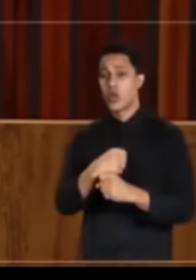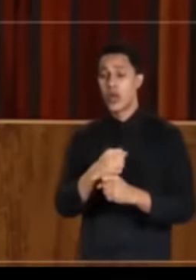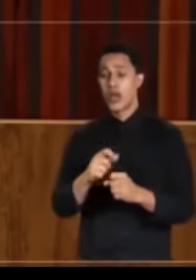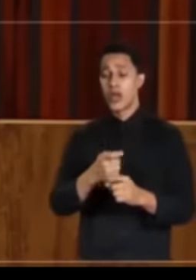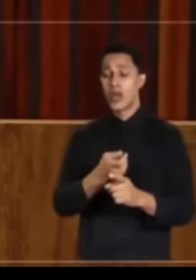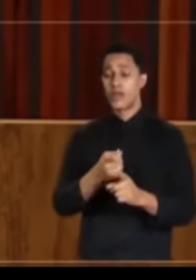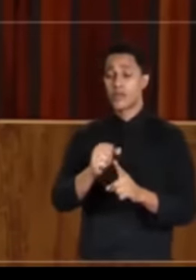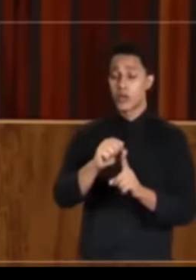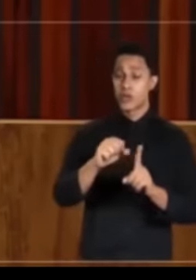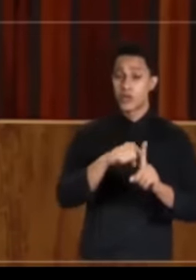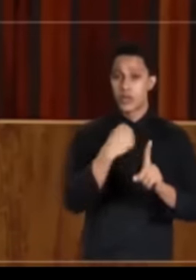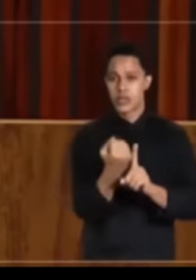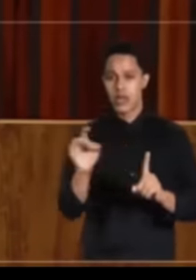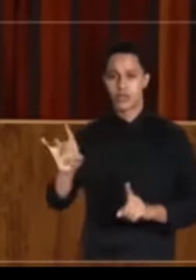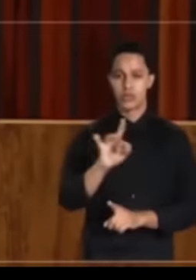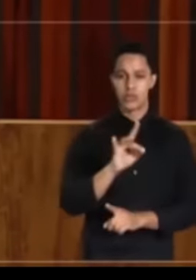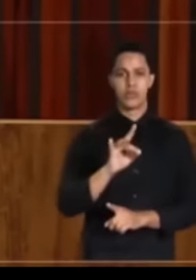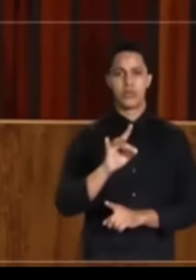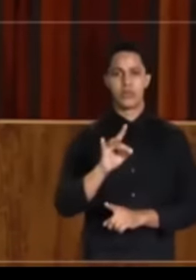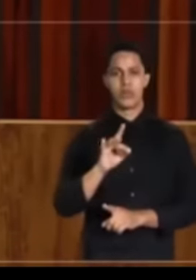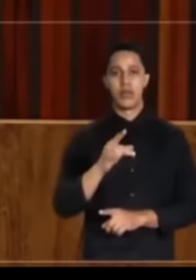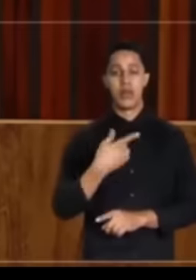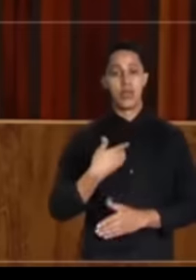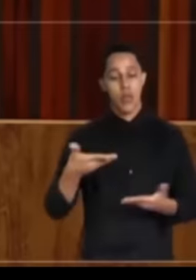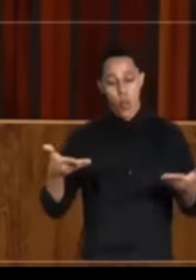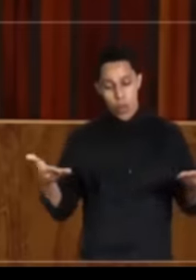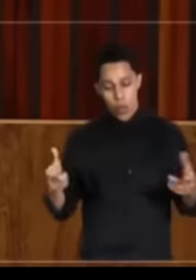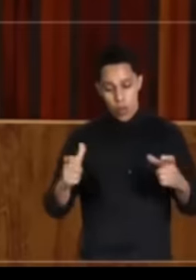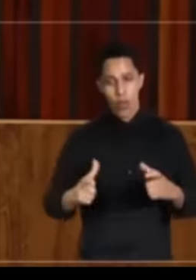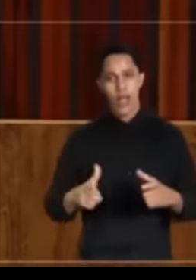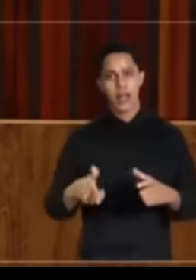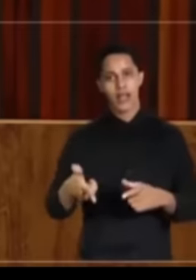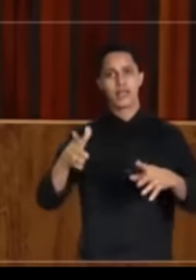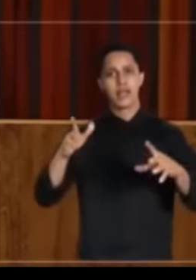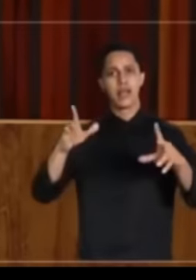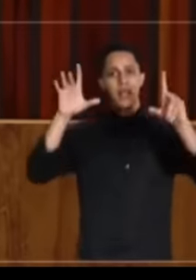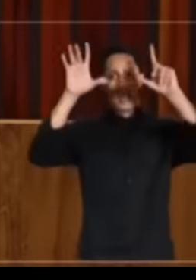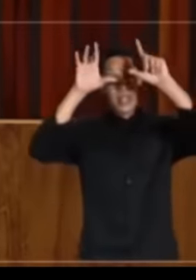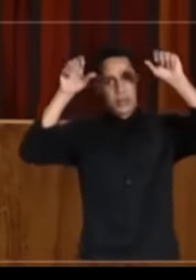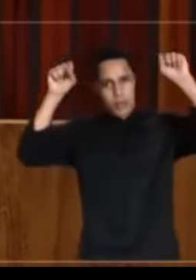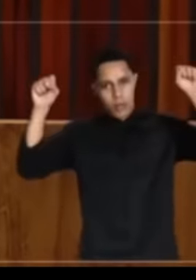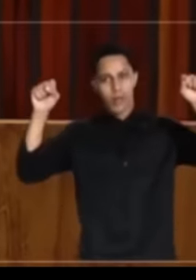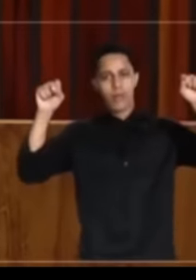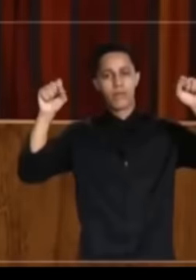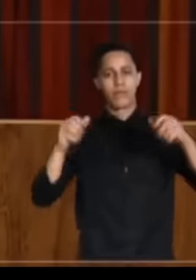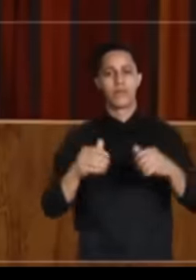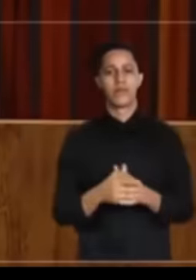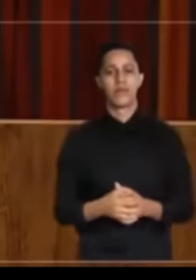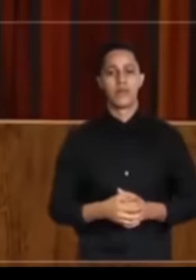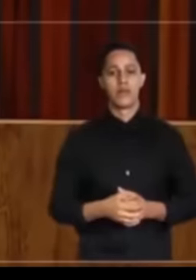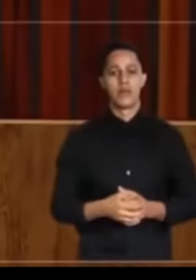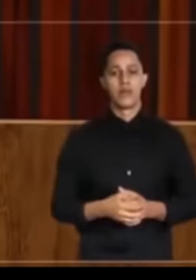a própria delação de Mauro Cid é uma prova porque corrobora outras provas que a polícia